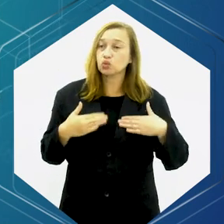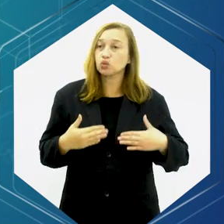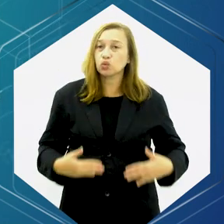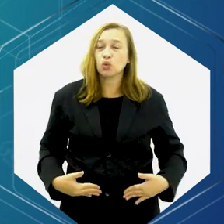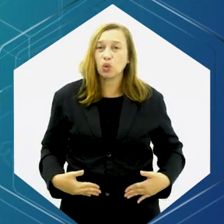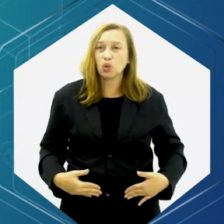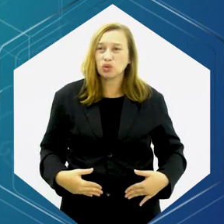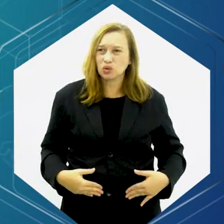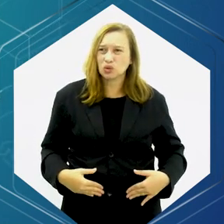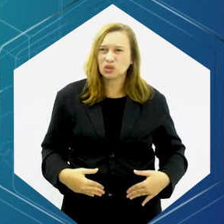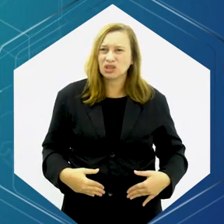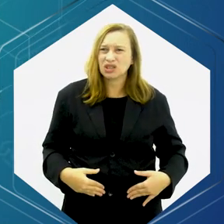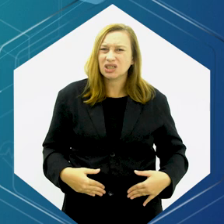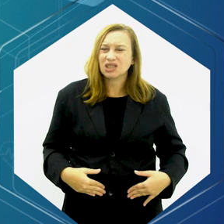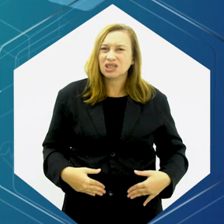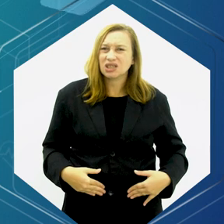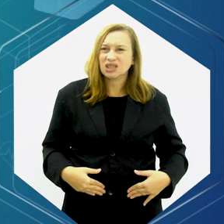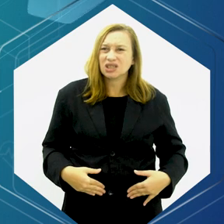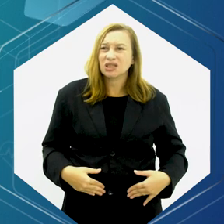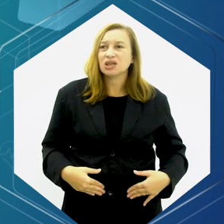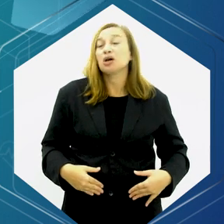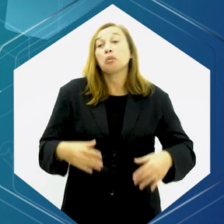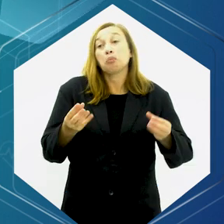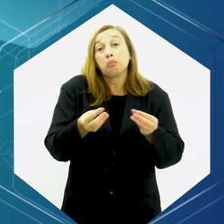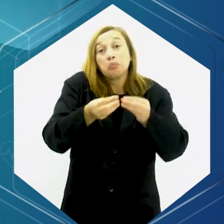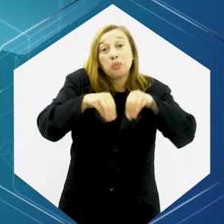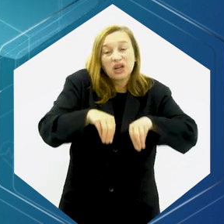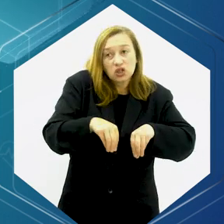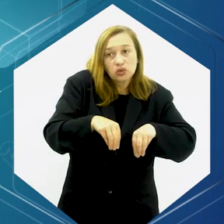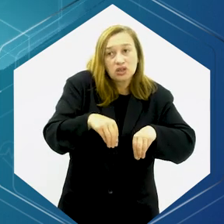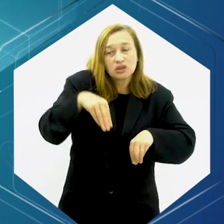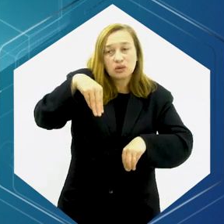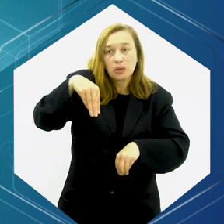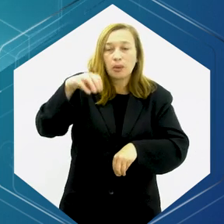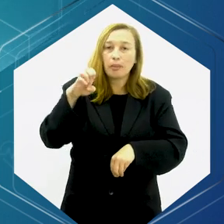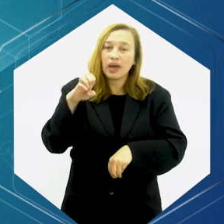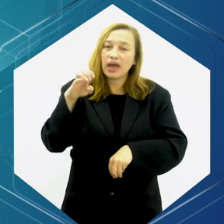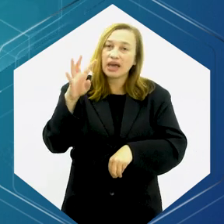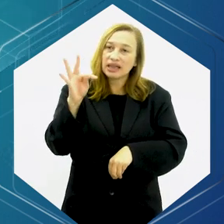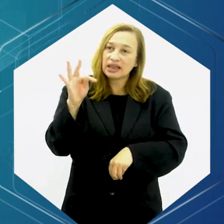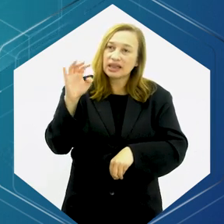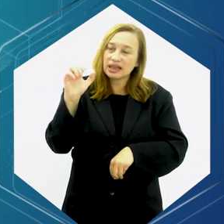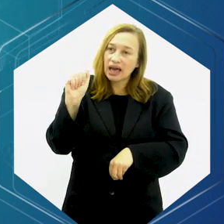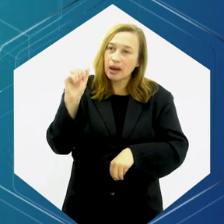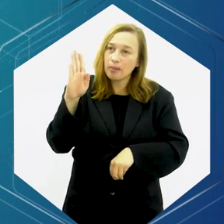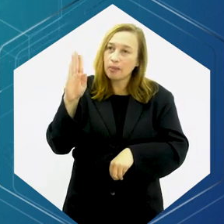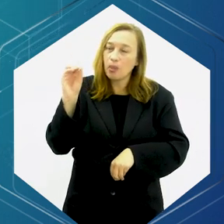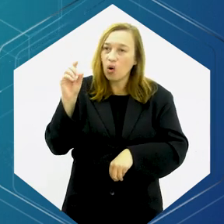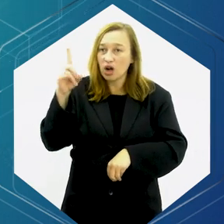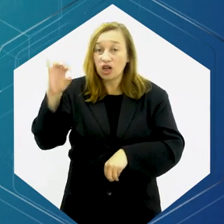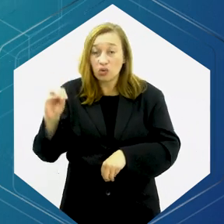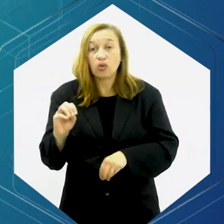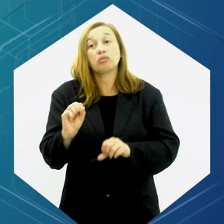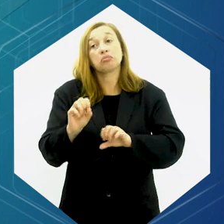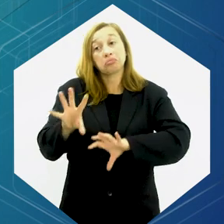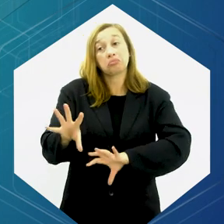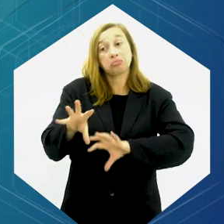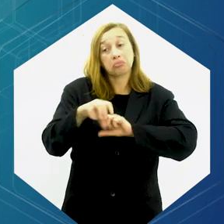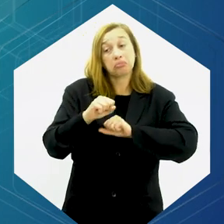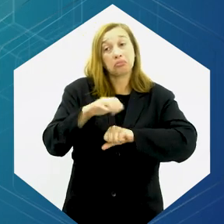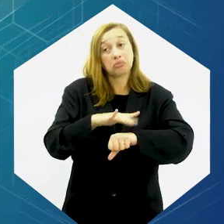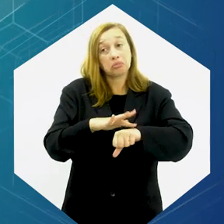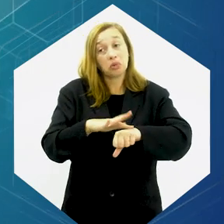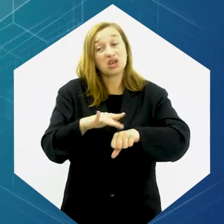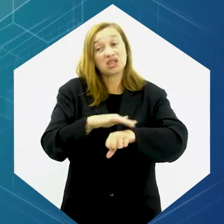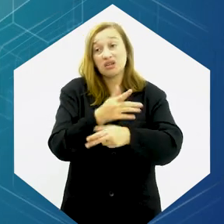traz uma série de distúrbios metabólicos né que levam ao indivíduo à adquisição de várias doenças